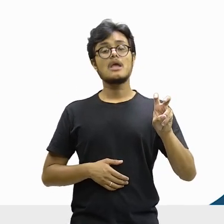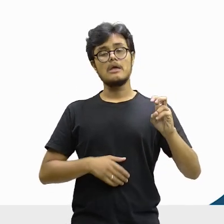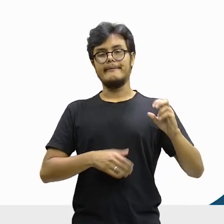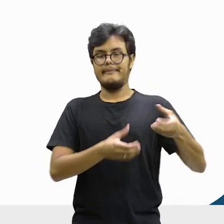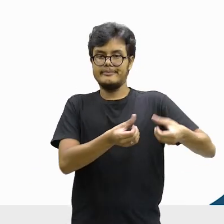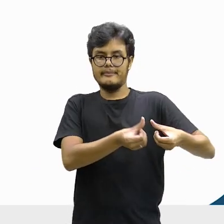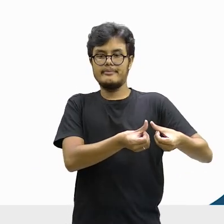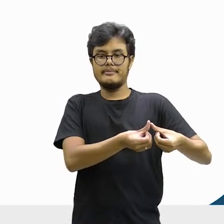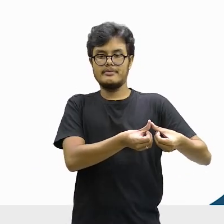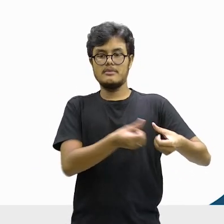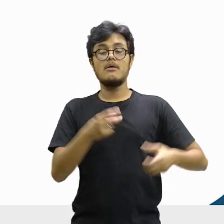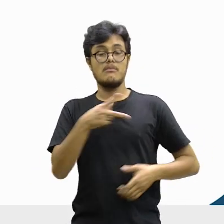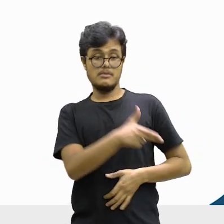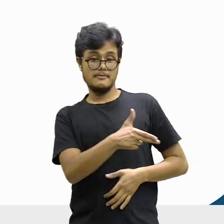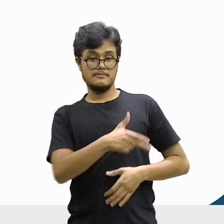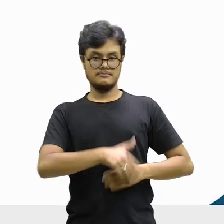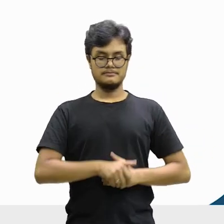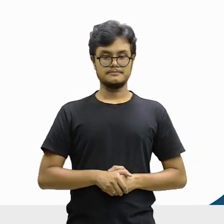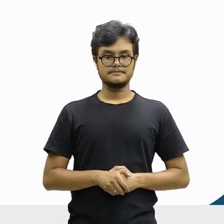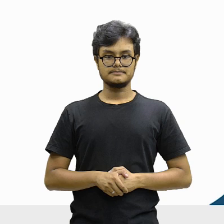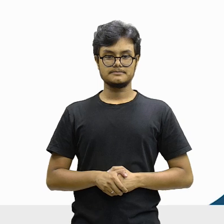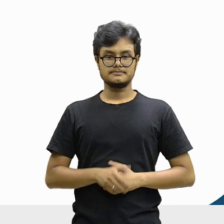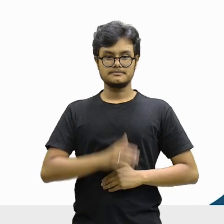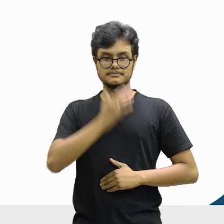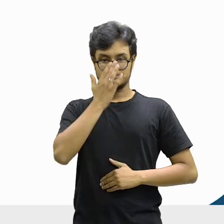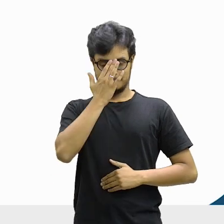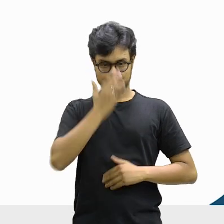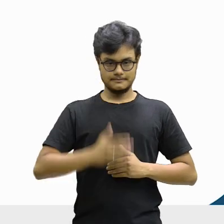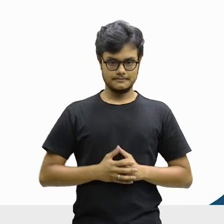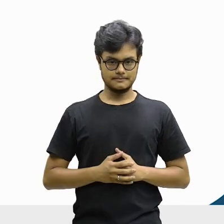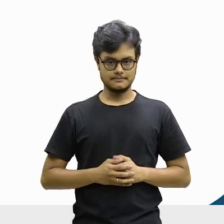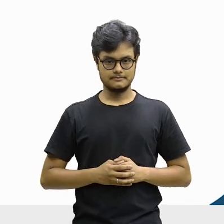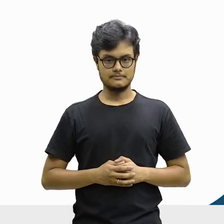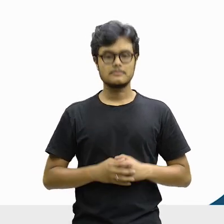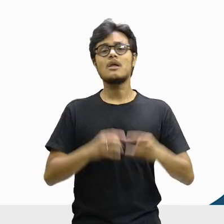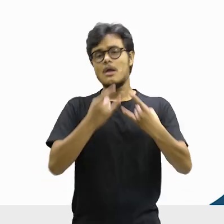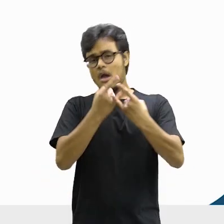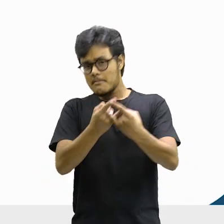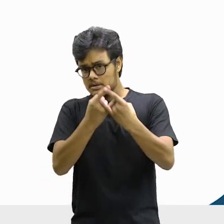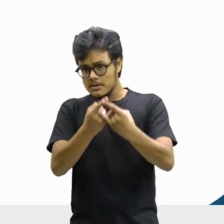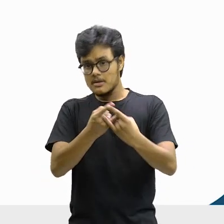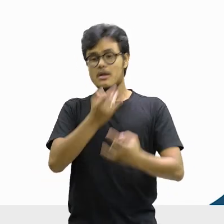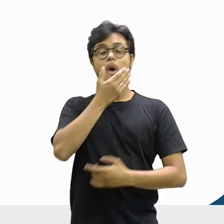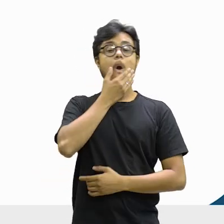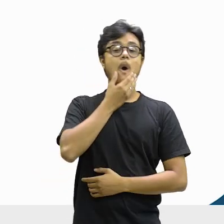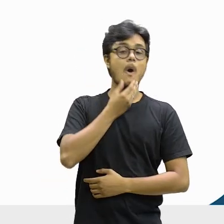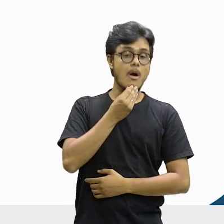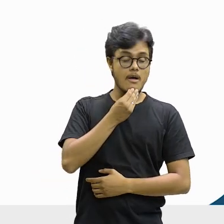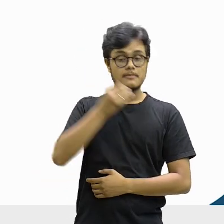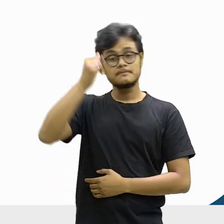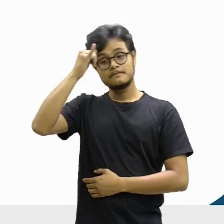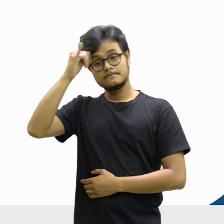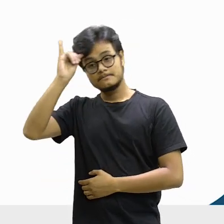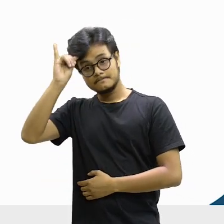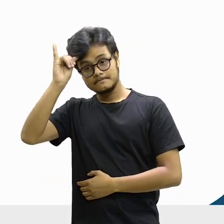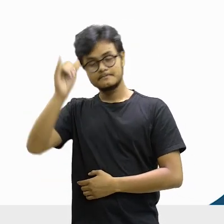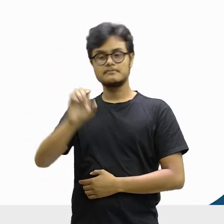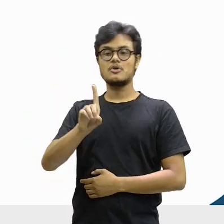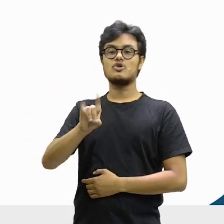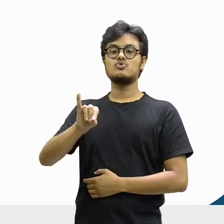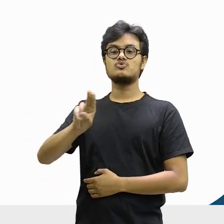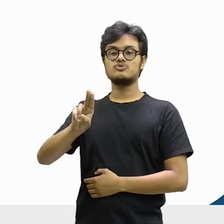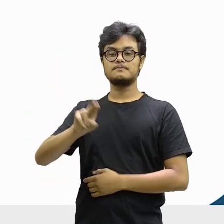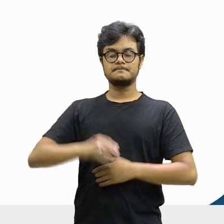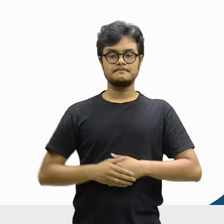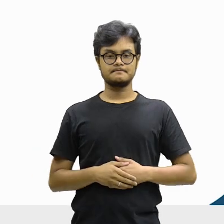vasectomia, impede a implantação do embrião, camisinha masculina, e previne a ovulação. Presta atenção